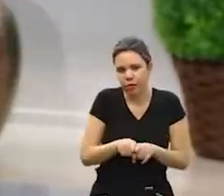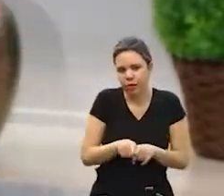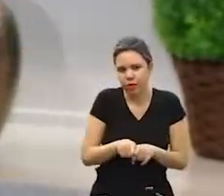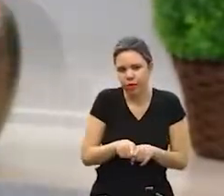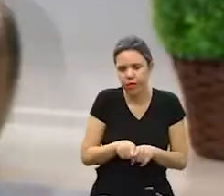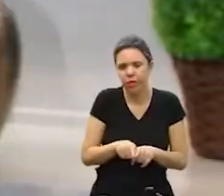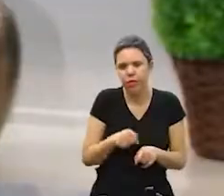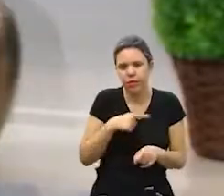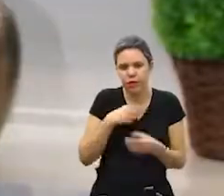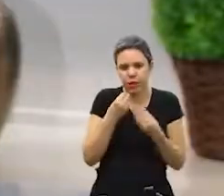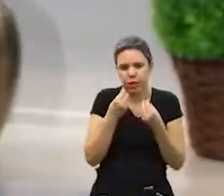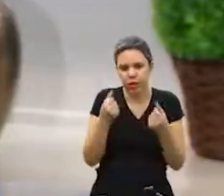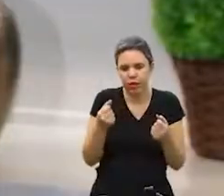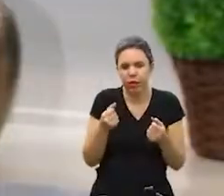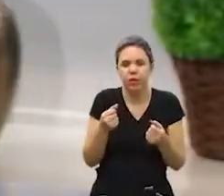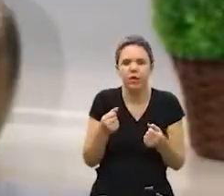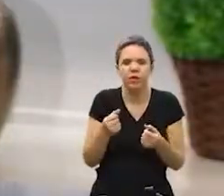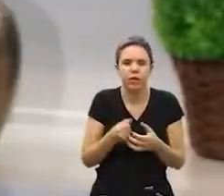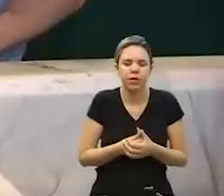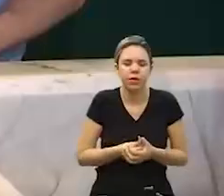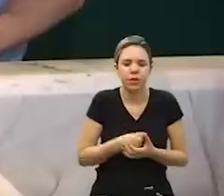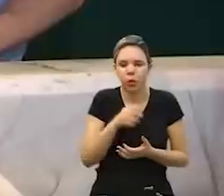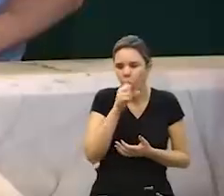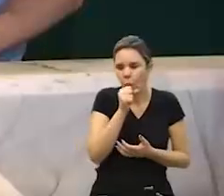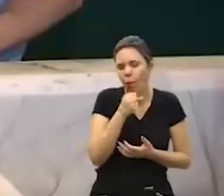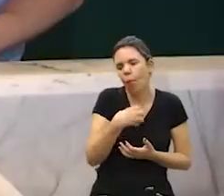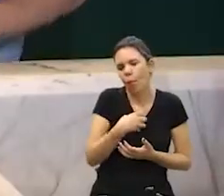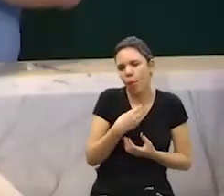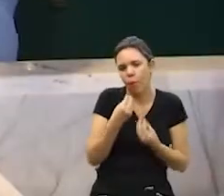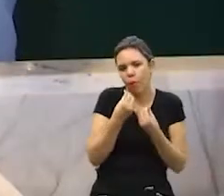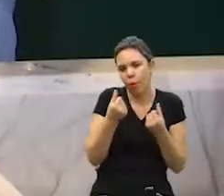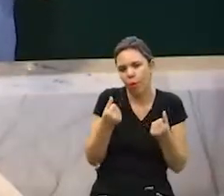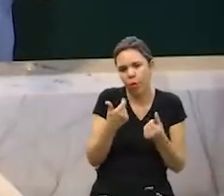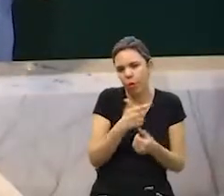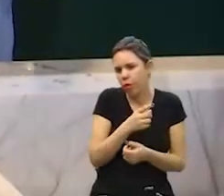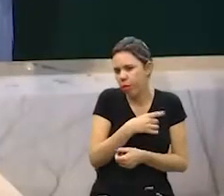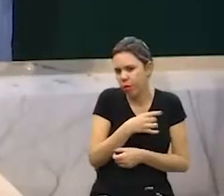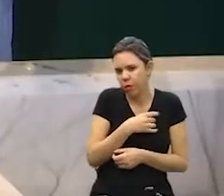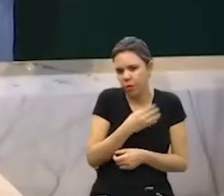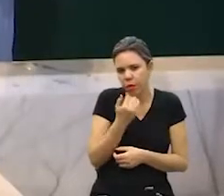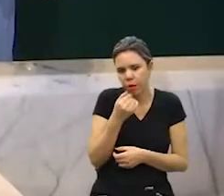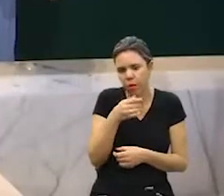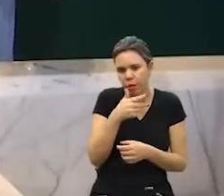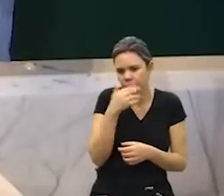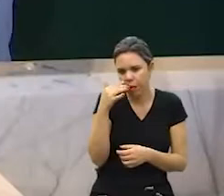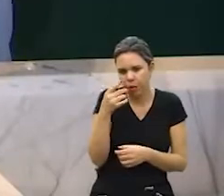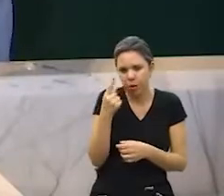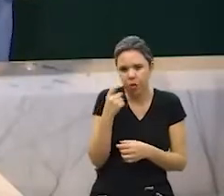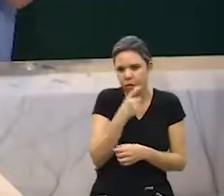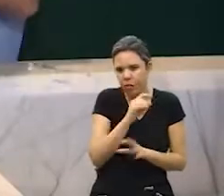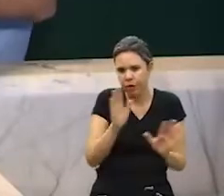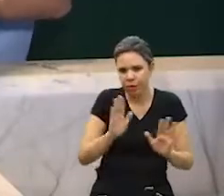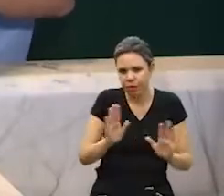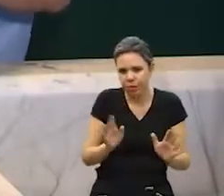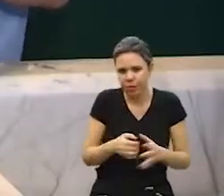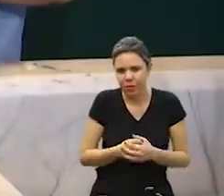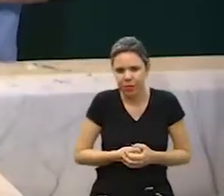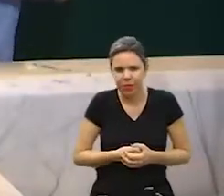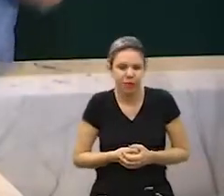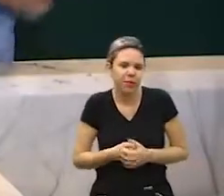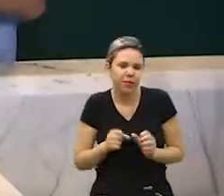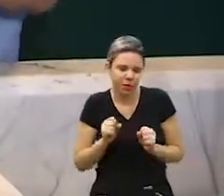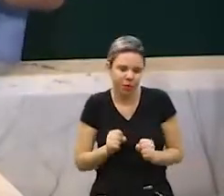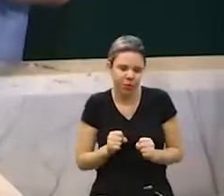tanto a pétala tem mais sabor e o caulezinho tem mais o cítrico. Vai sem medo, você não tá comendo perfume, não tem nada disso,